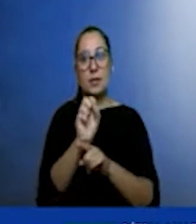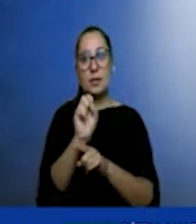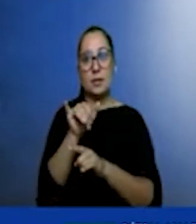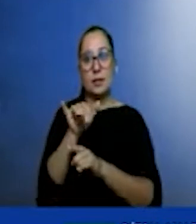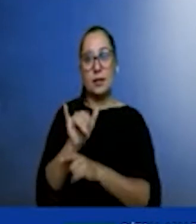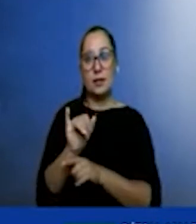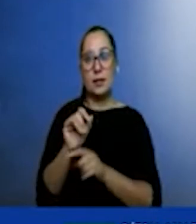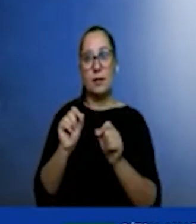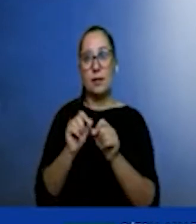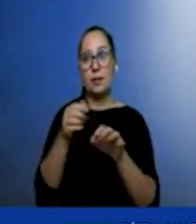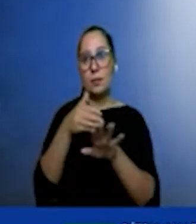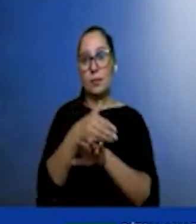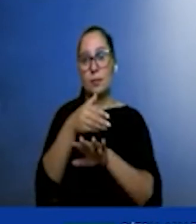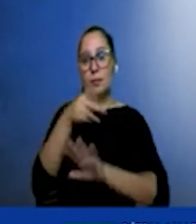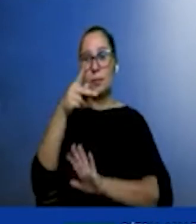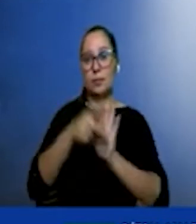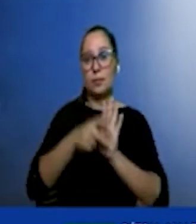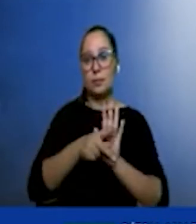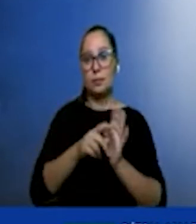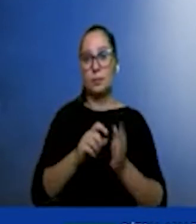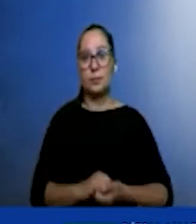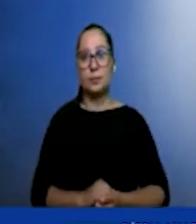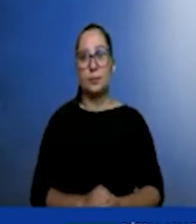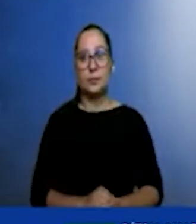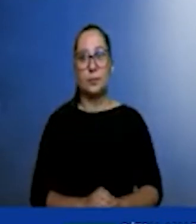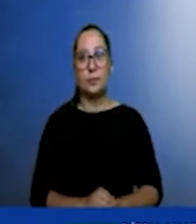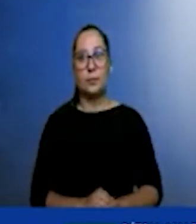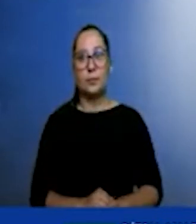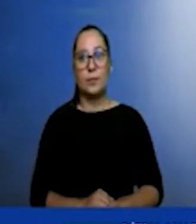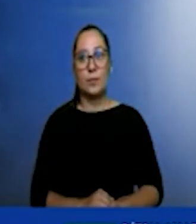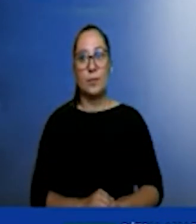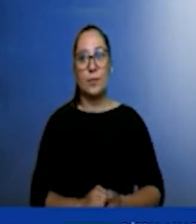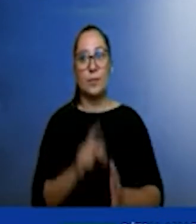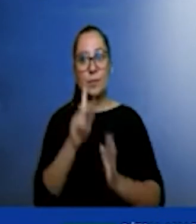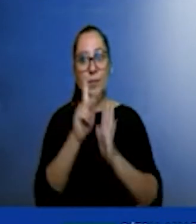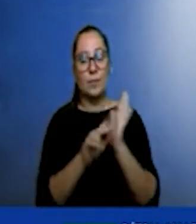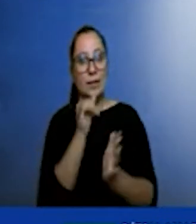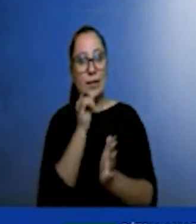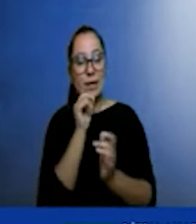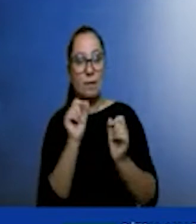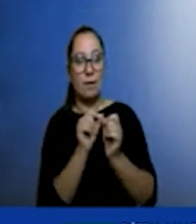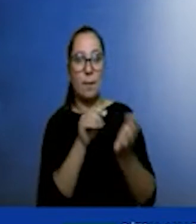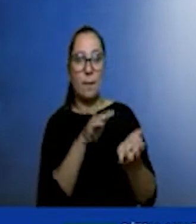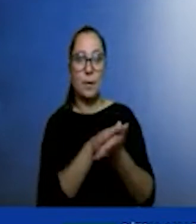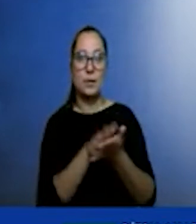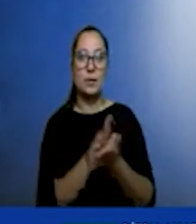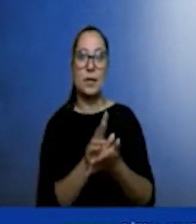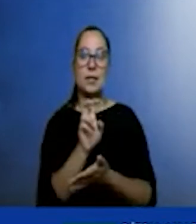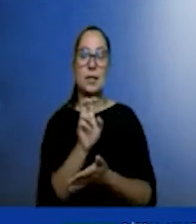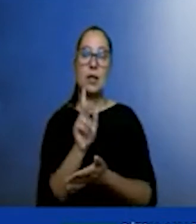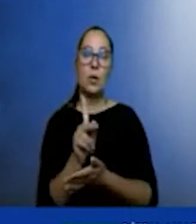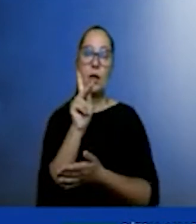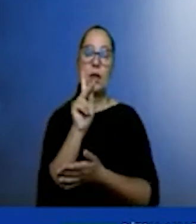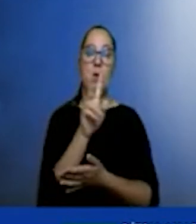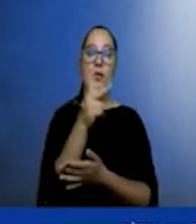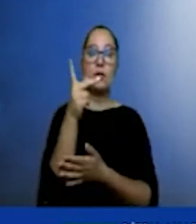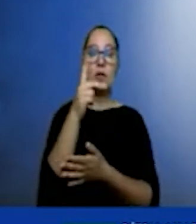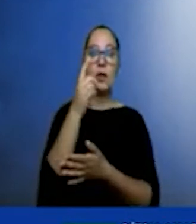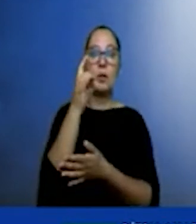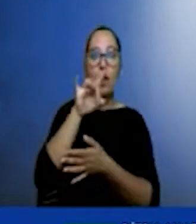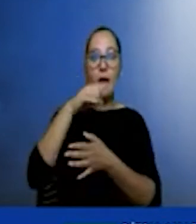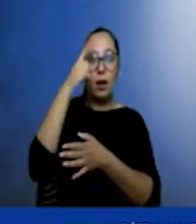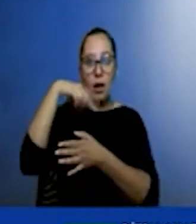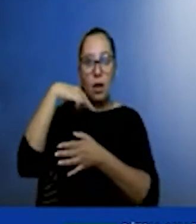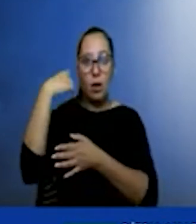parte do projeto, e essa planta piloto vai produzir 5 quilos de hidrogênio por hora e vai estar